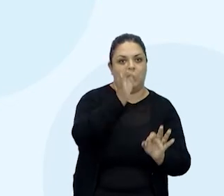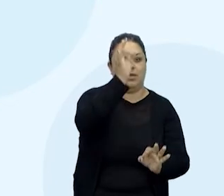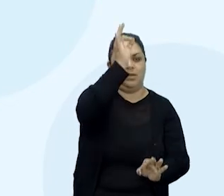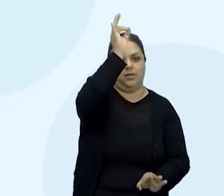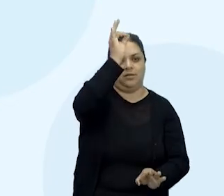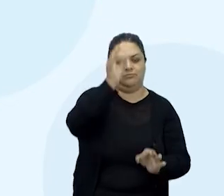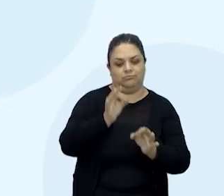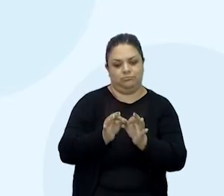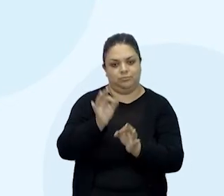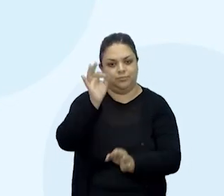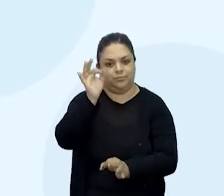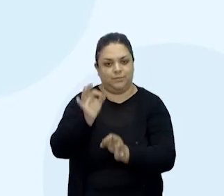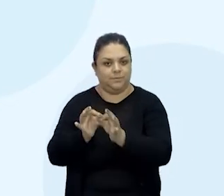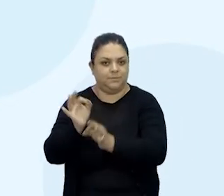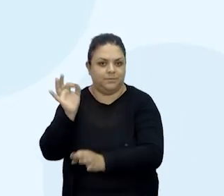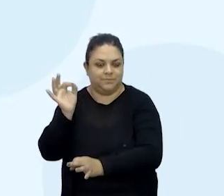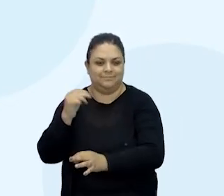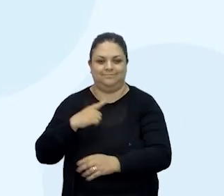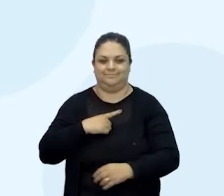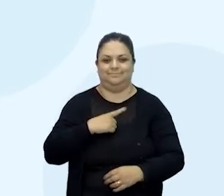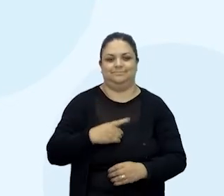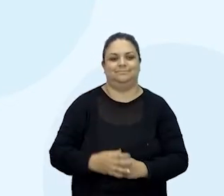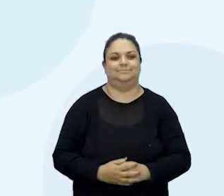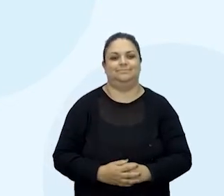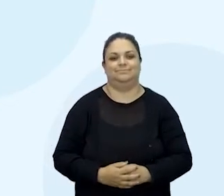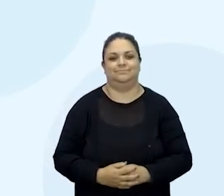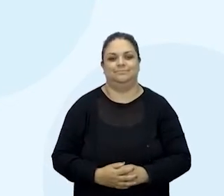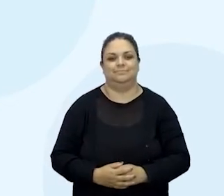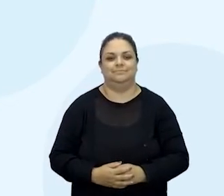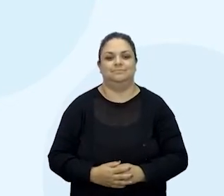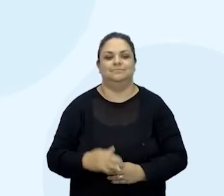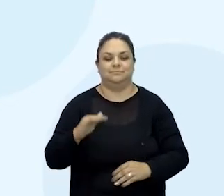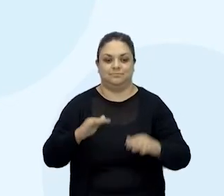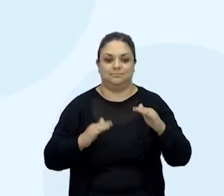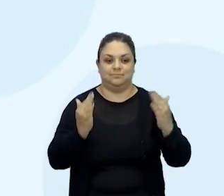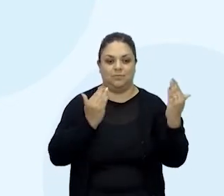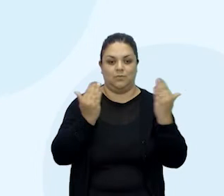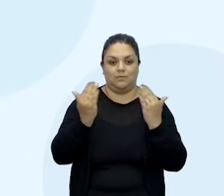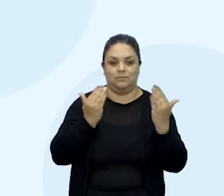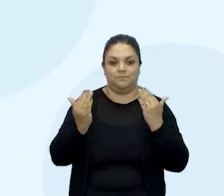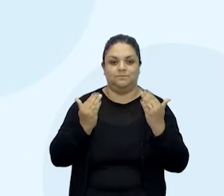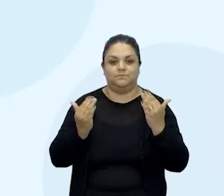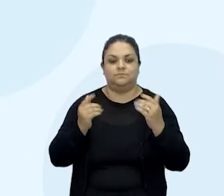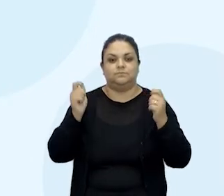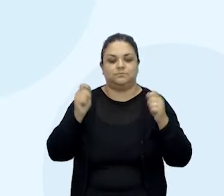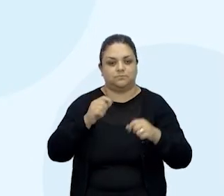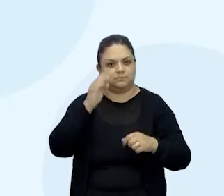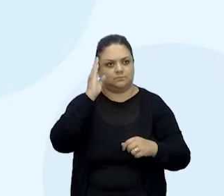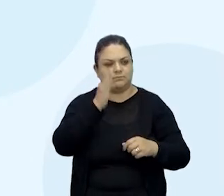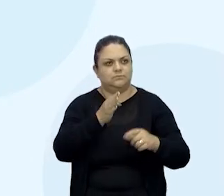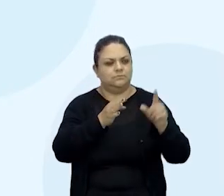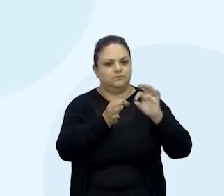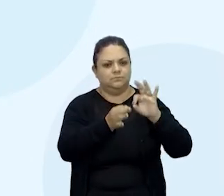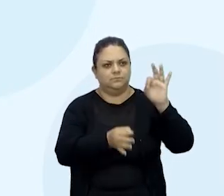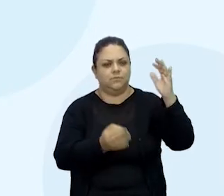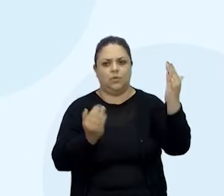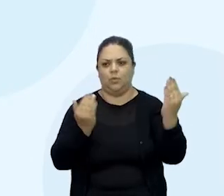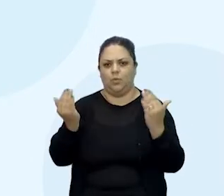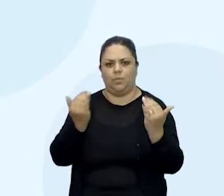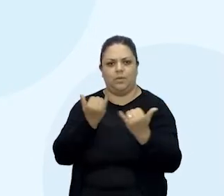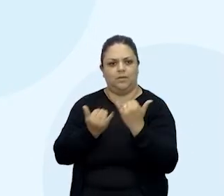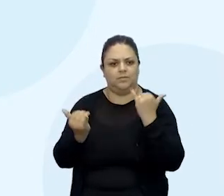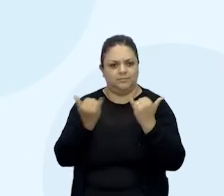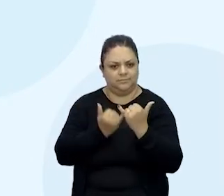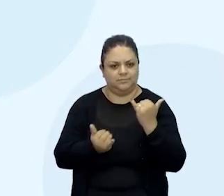tá? Então, no caso da escala, nós utilizamos a proporcionalidade direta e trabalhamos com grandezas